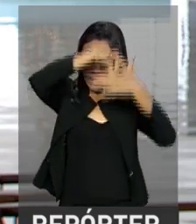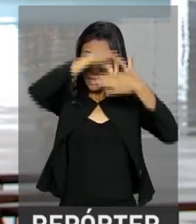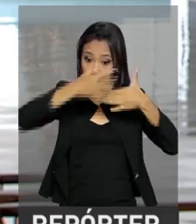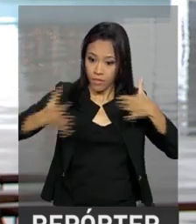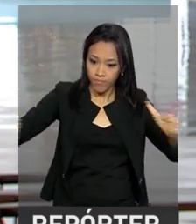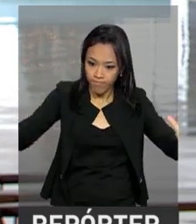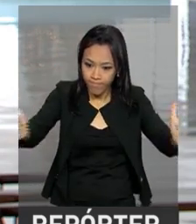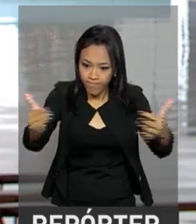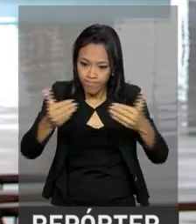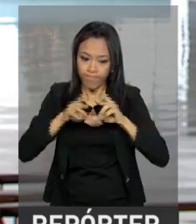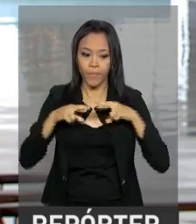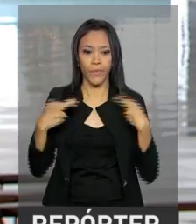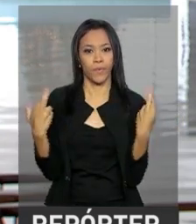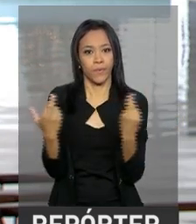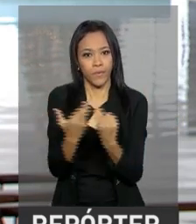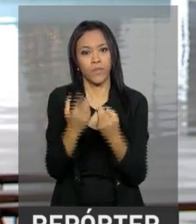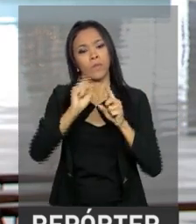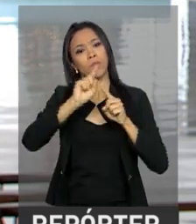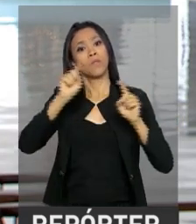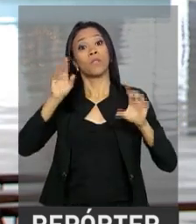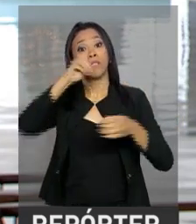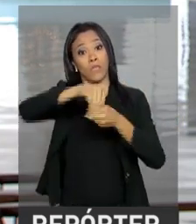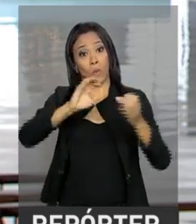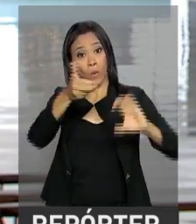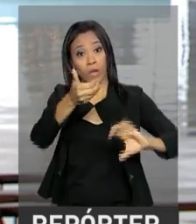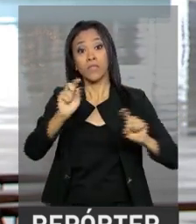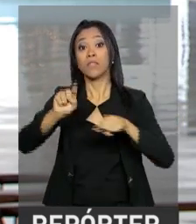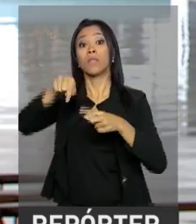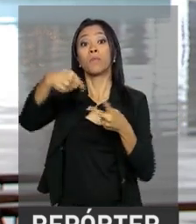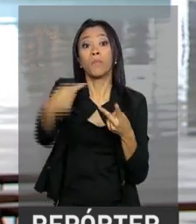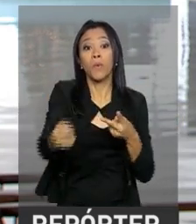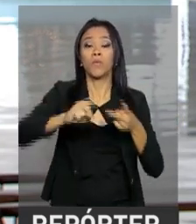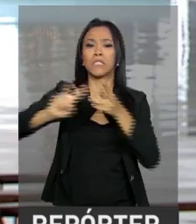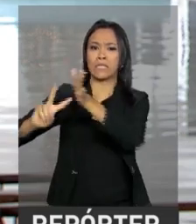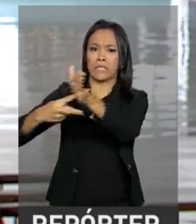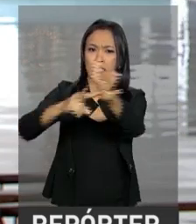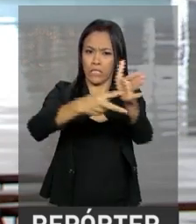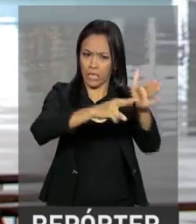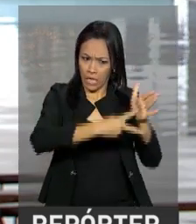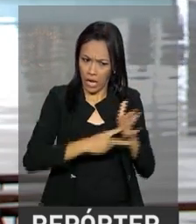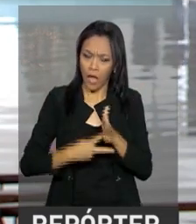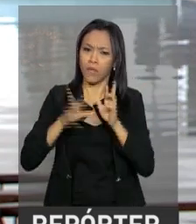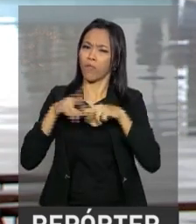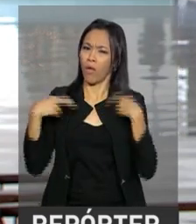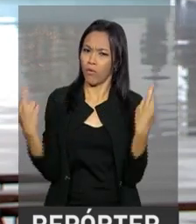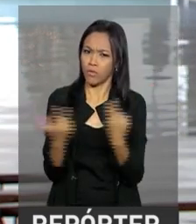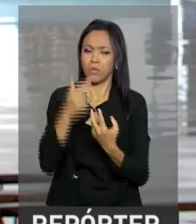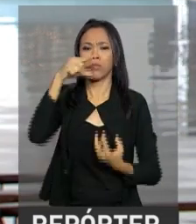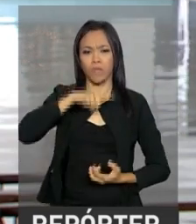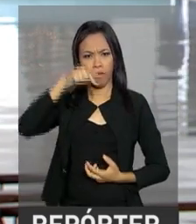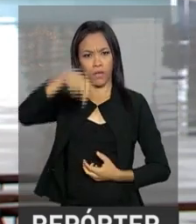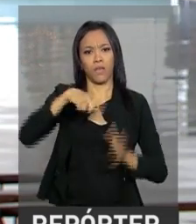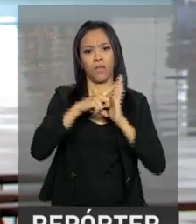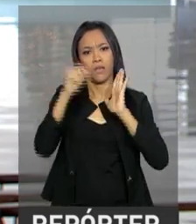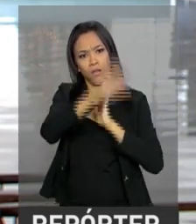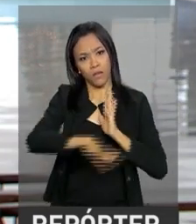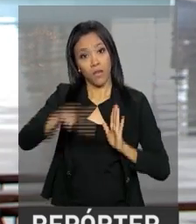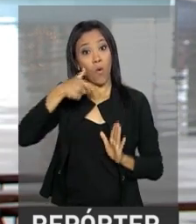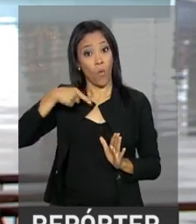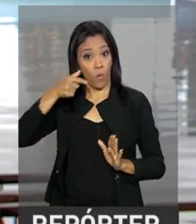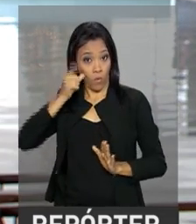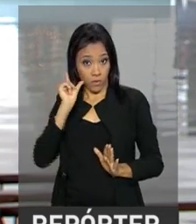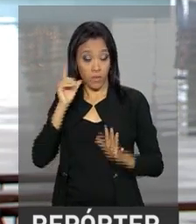do do governo no Congresso Nacional e depois a representantes de centrais sindicais em uma série de reuniões aqui no Palácio do Planalto no dia de